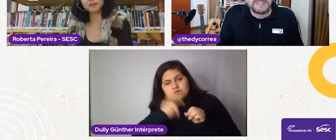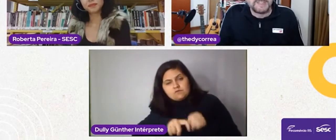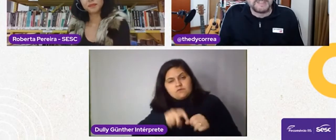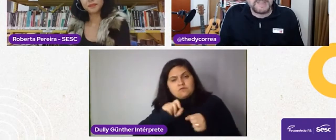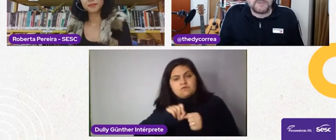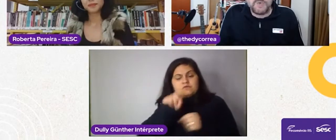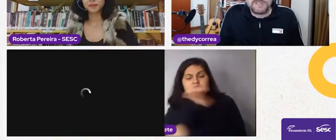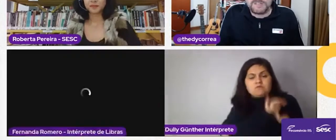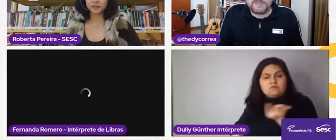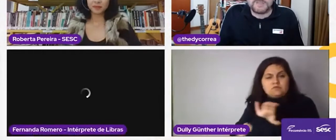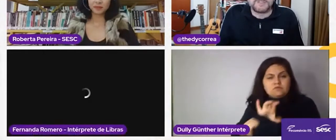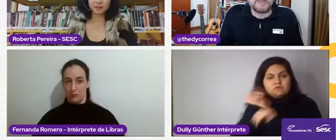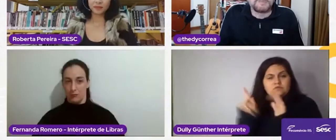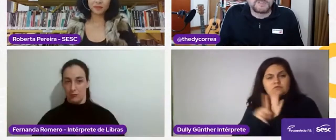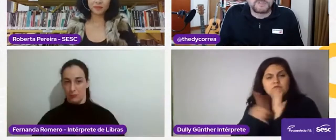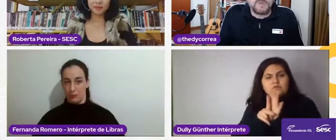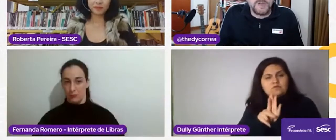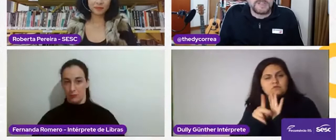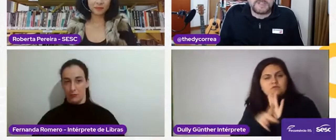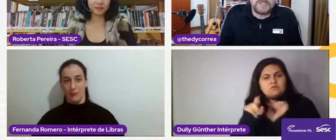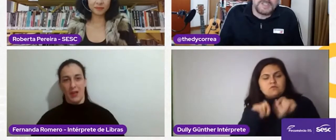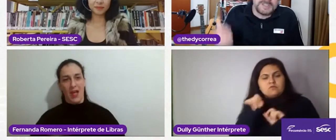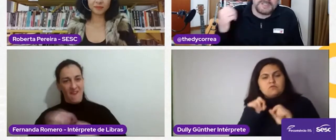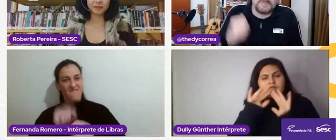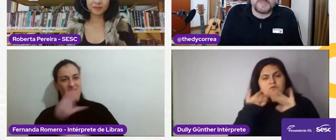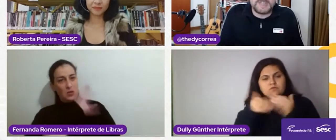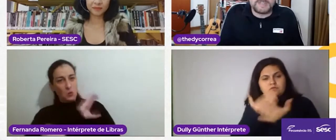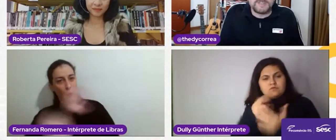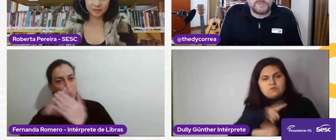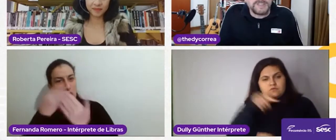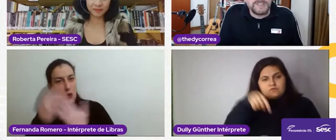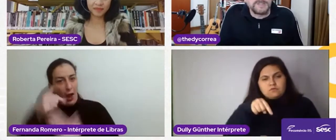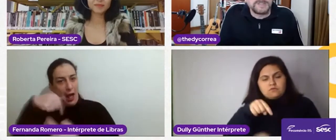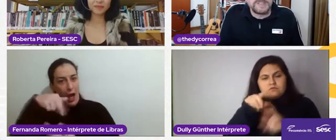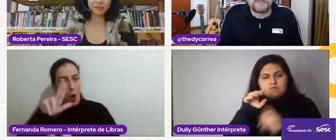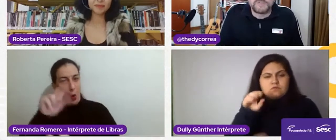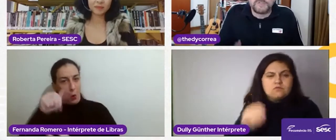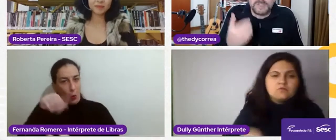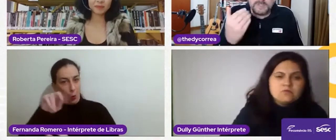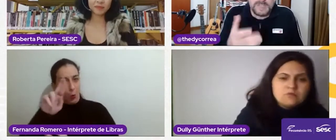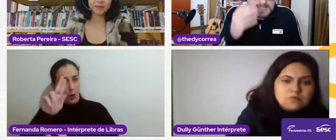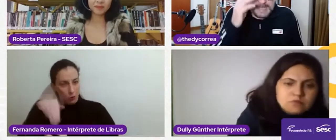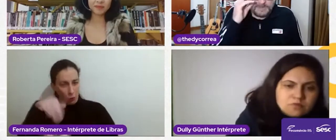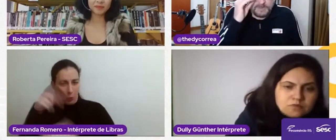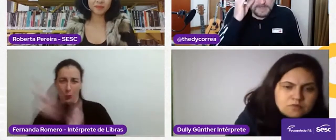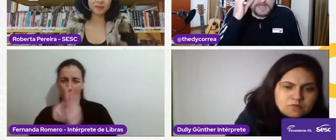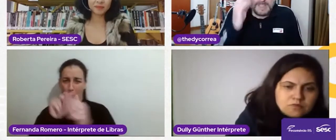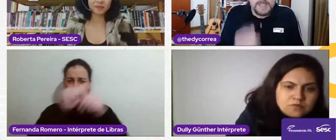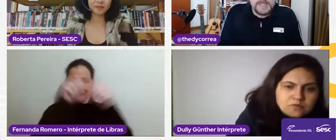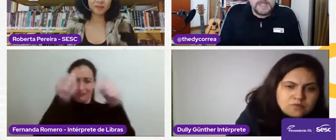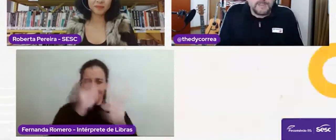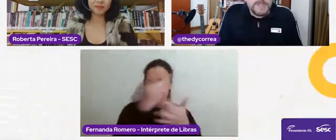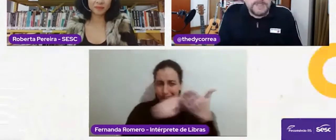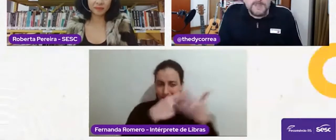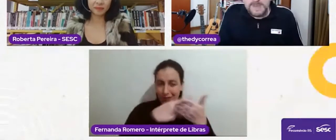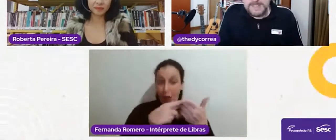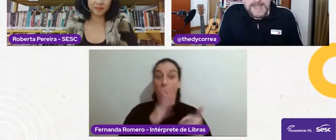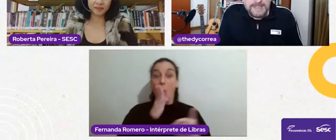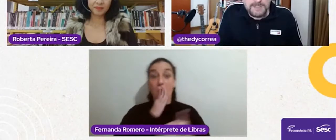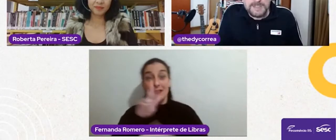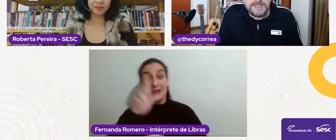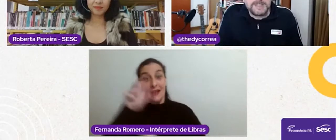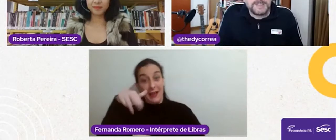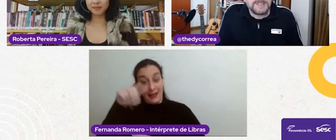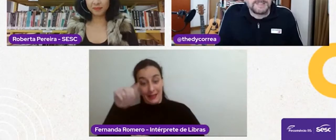curso na Quanta, que é uma escola que tinha aqui em Porto Alegre de quadrinhos. Foi onde eu conheci o Renato e conheci